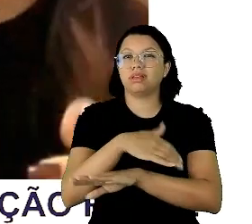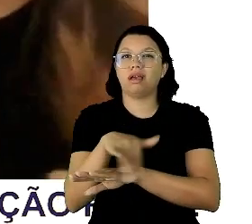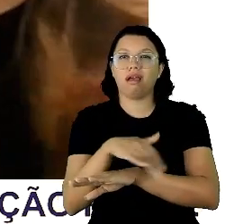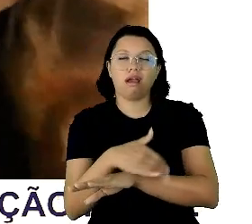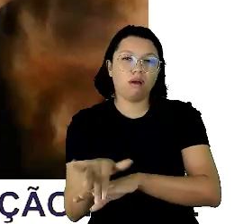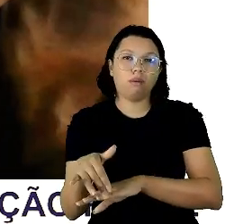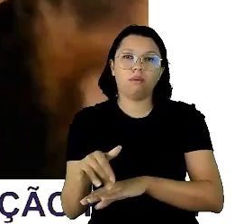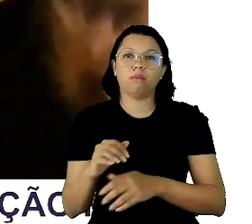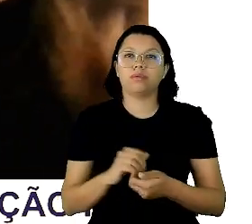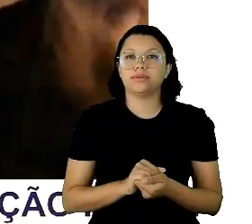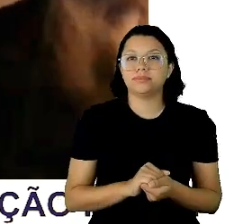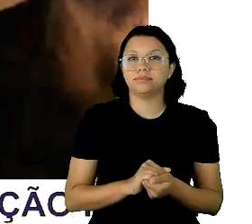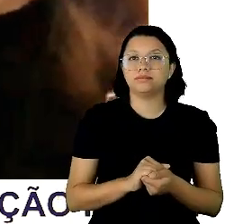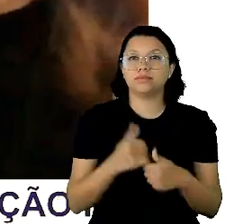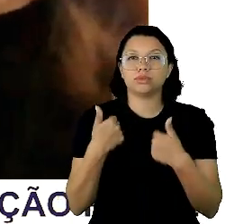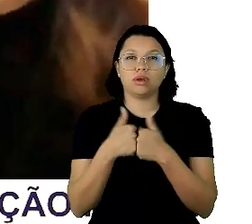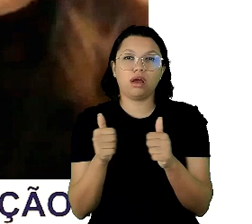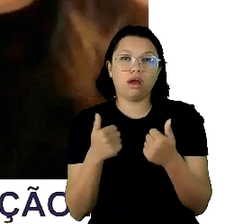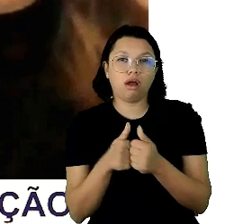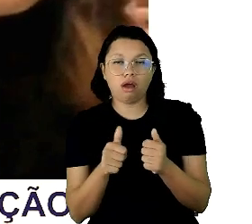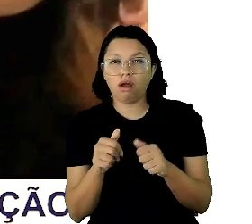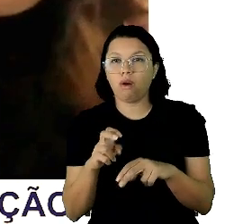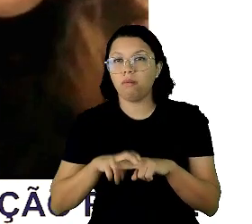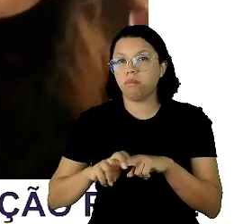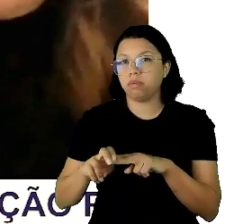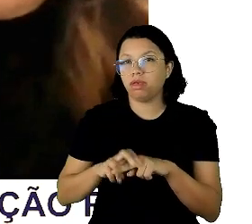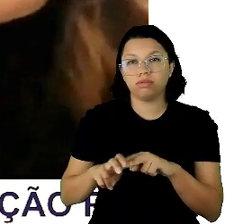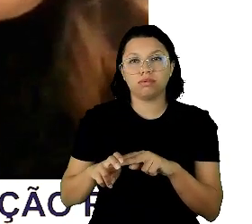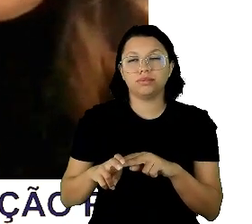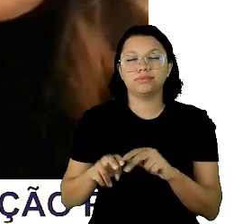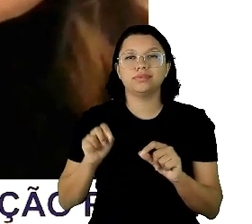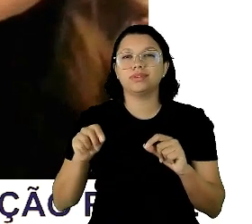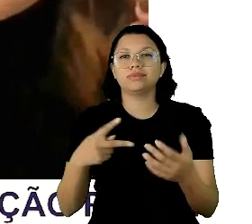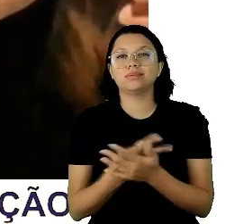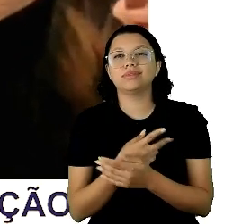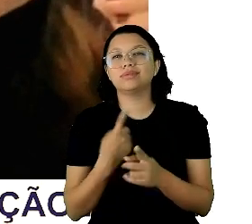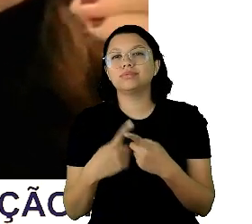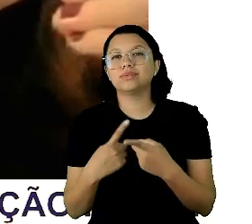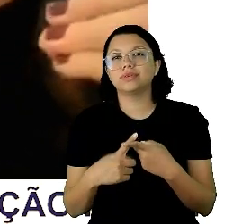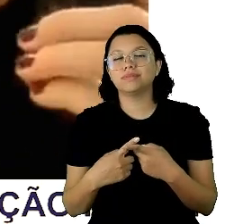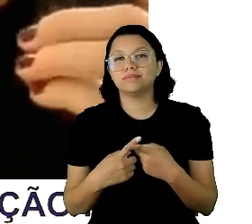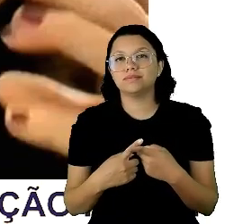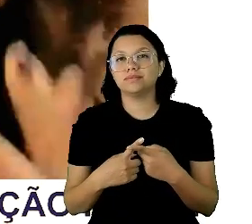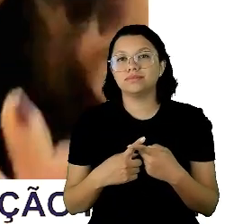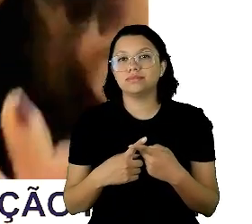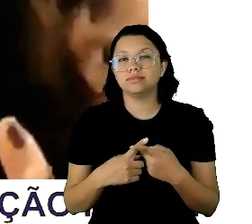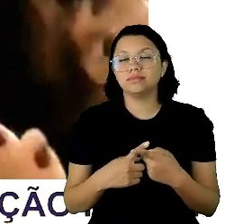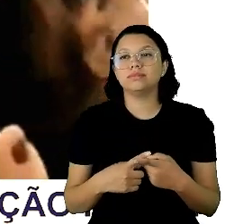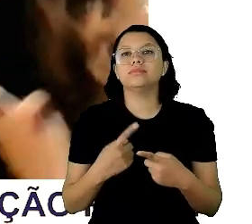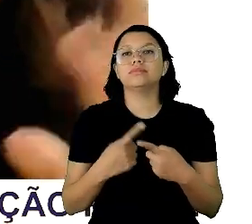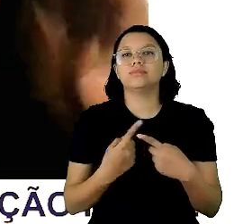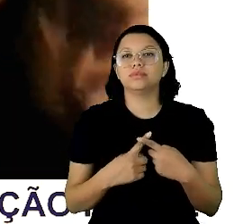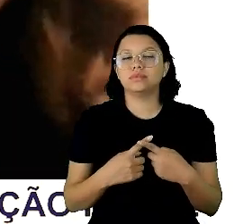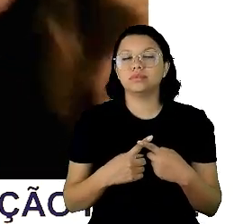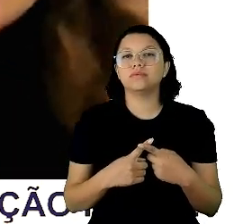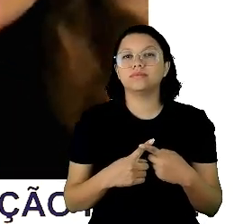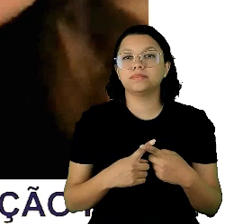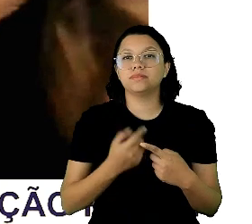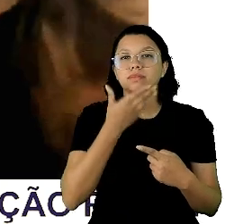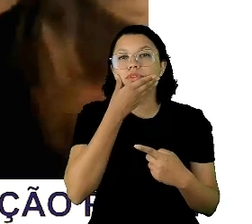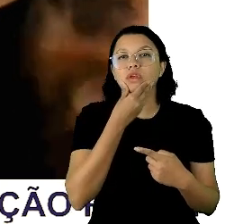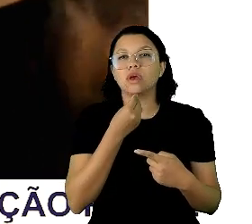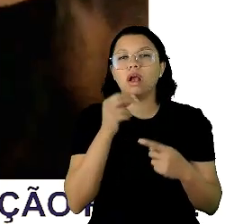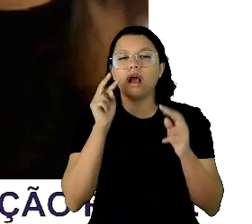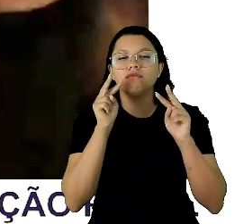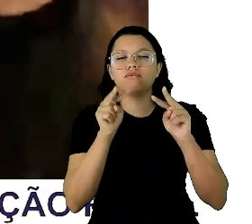no ônibus, no metrô, ele acontece por quê? Porque eles veem que aquela mulher que está